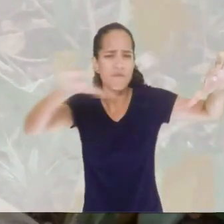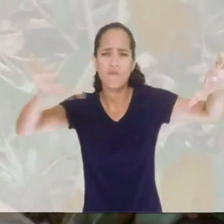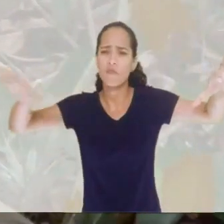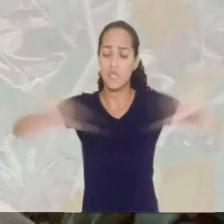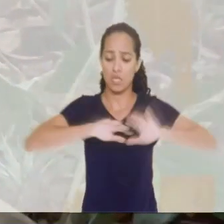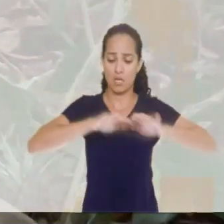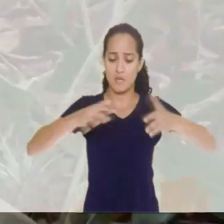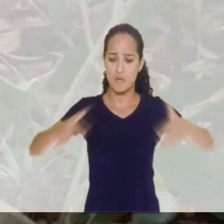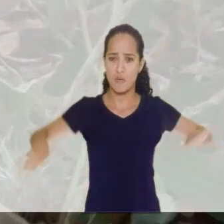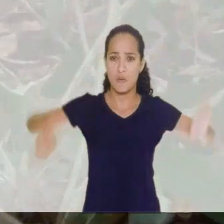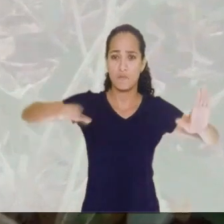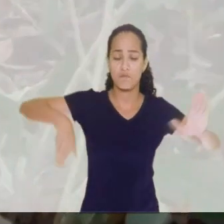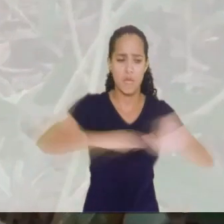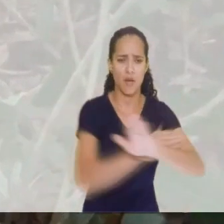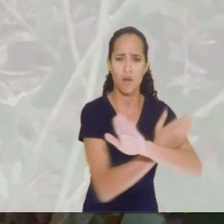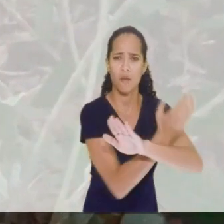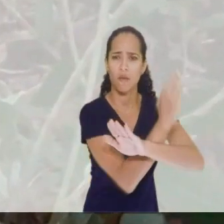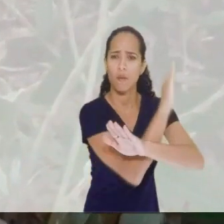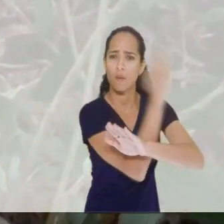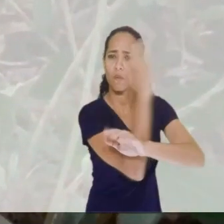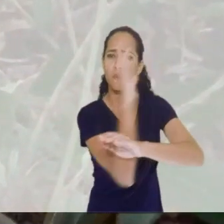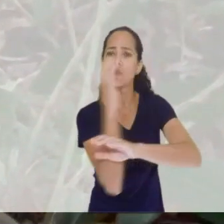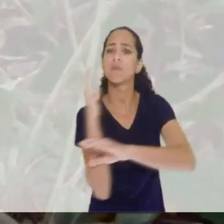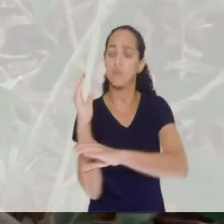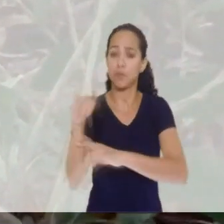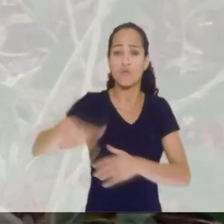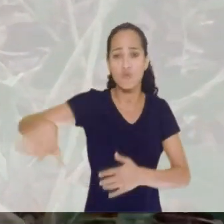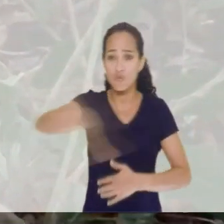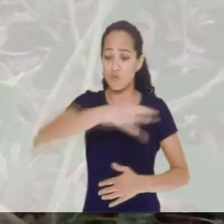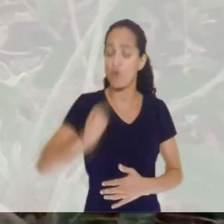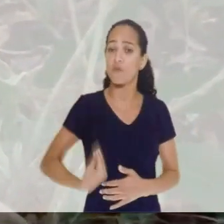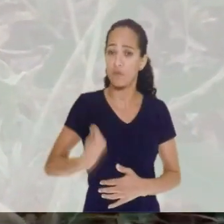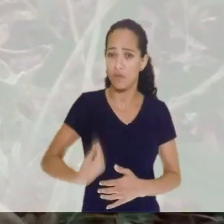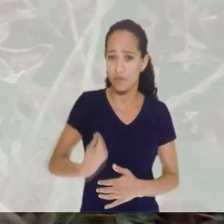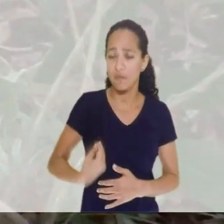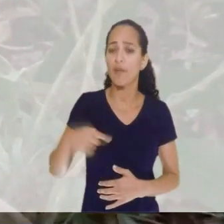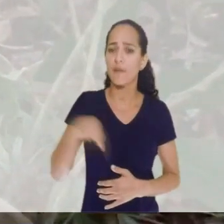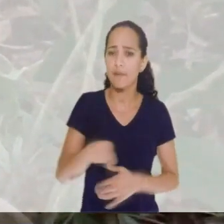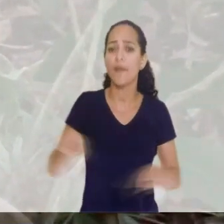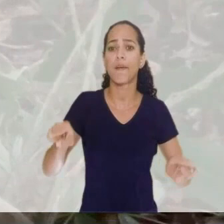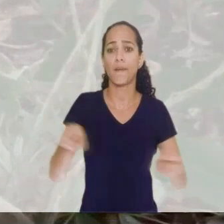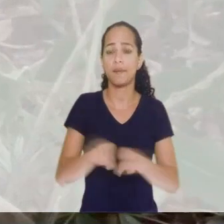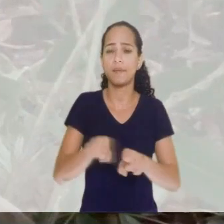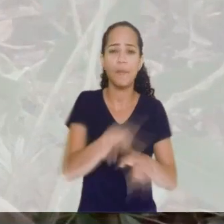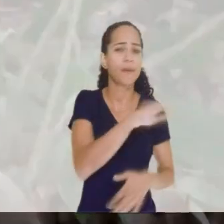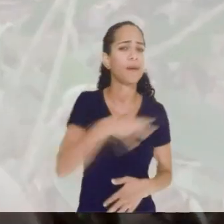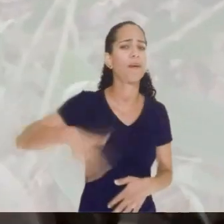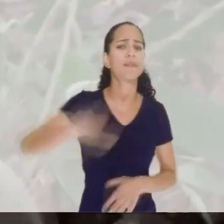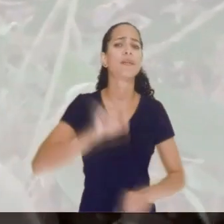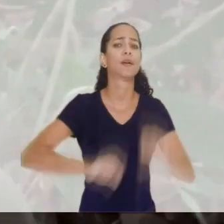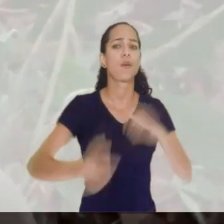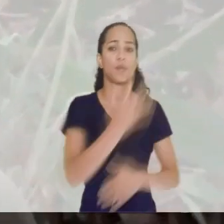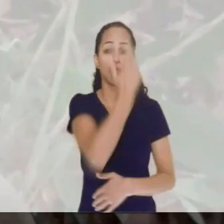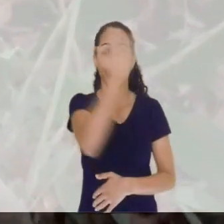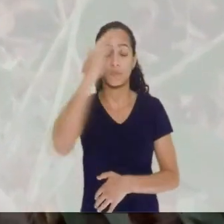retangular, bem fina, litorânea. Então, além de só ocorrer nessa área de 1.500 hectares de restinga, ele está